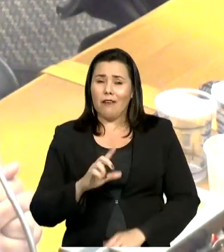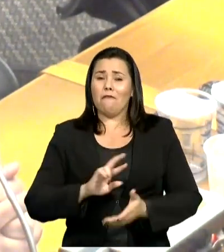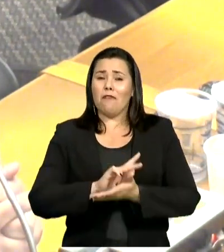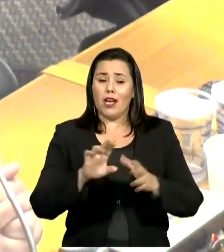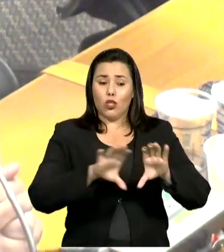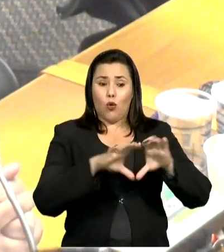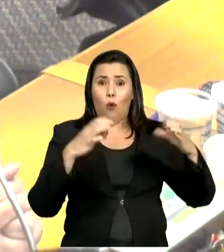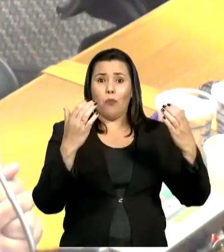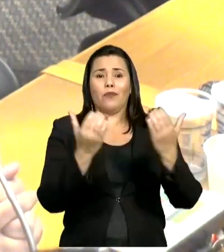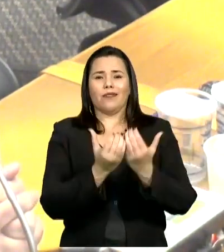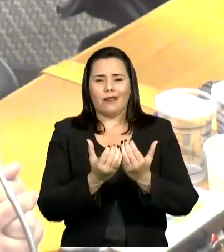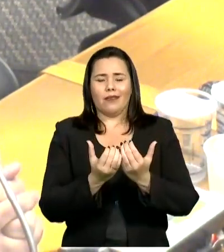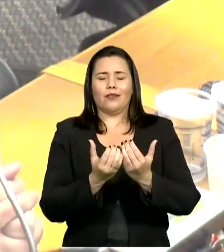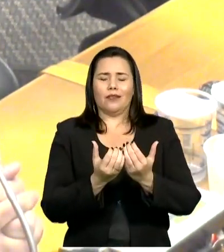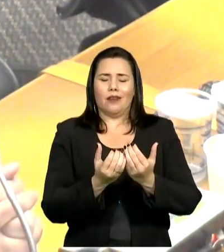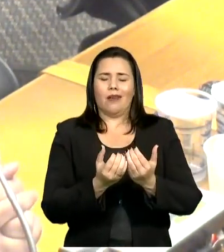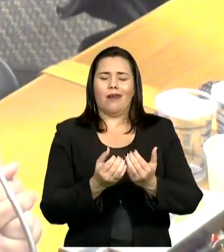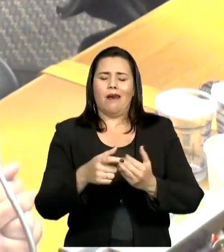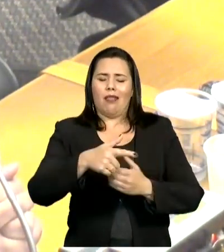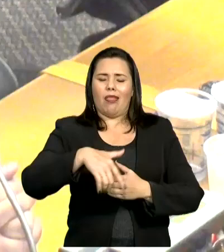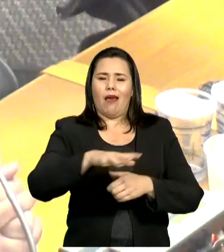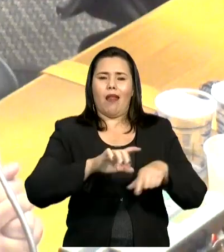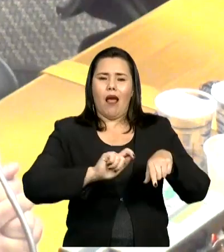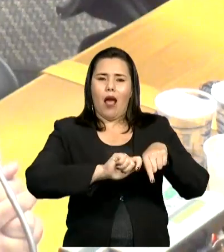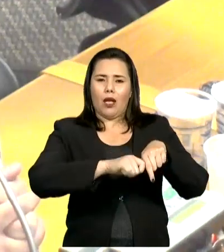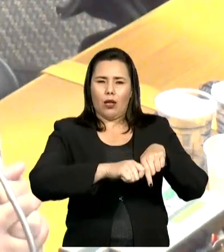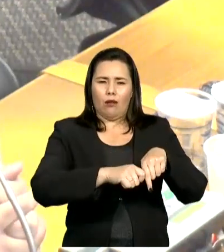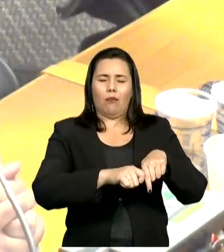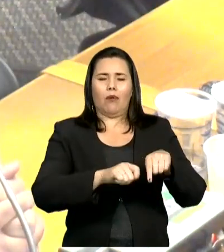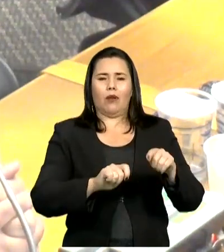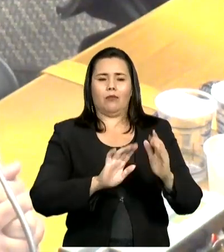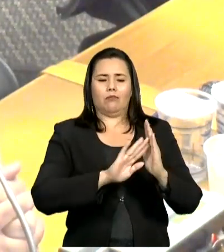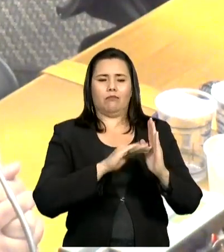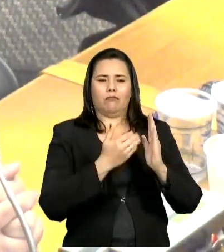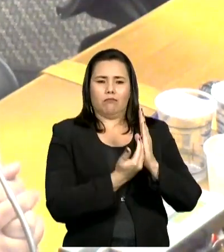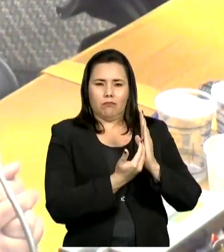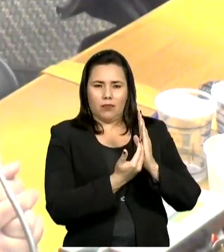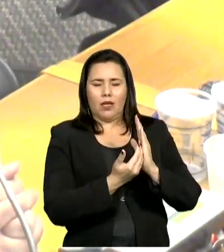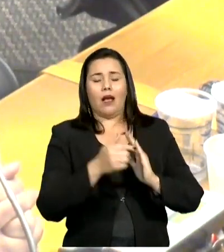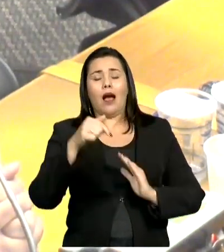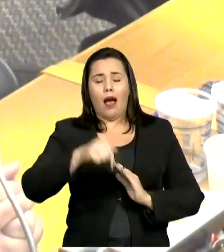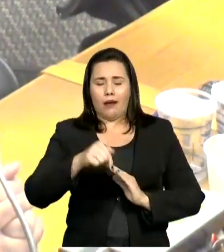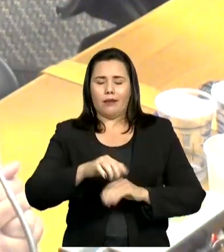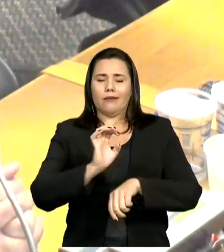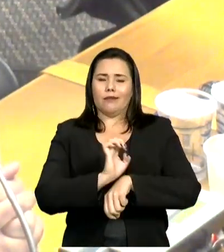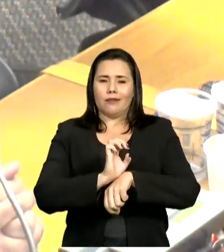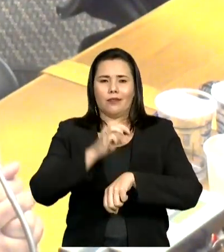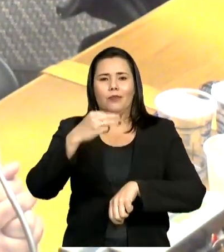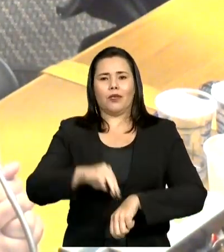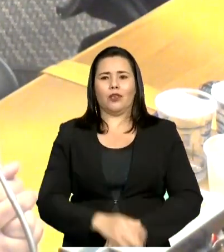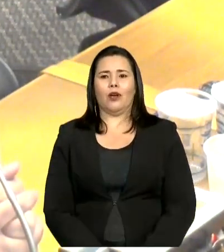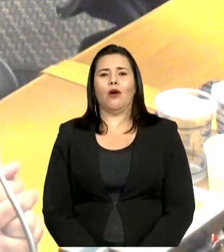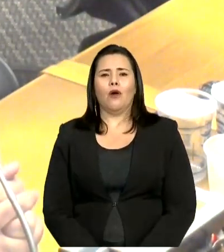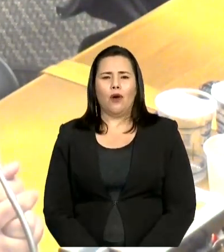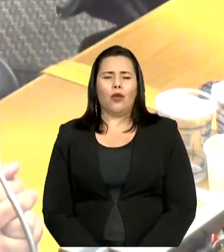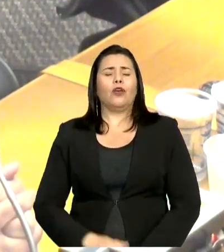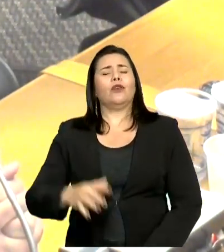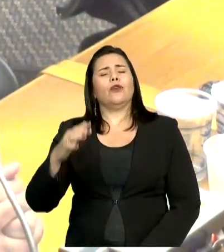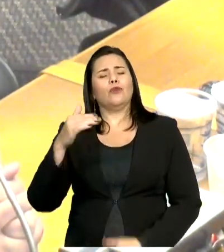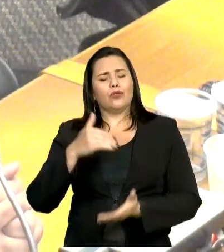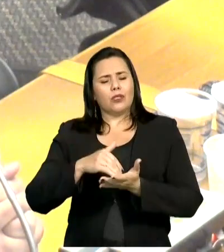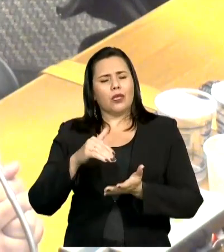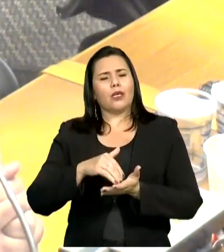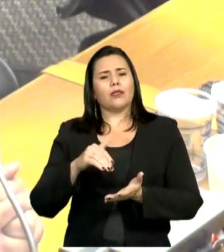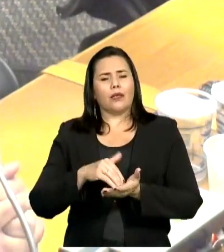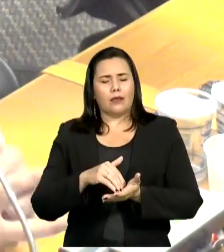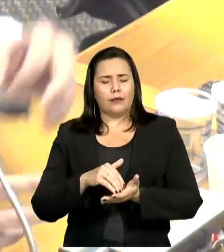trabalhando essa pauta da educação sob o comando firme do nosso secretário Felipe Camarão, a quem